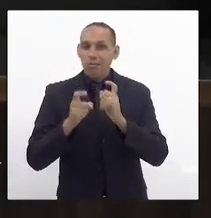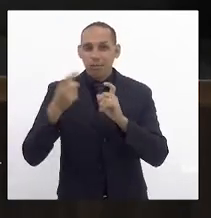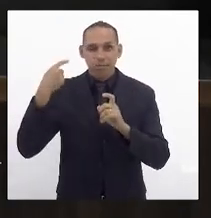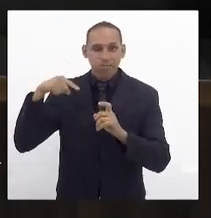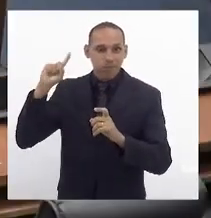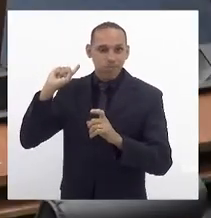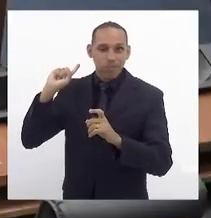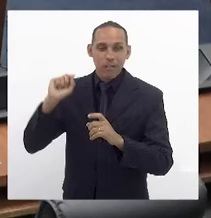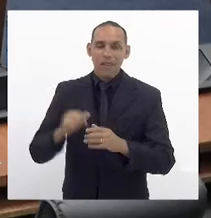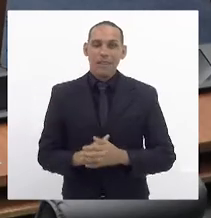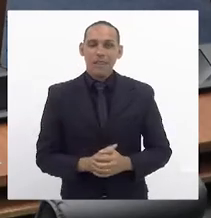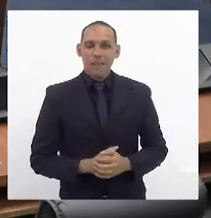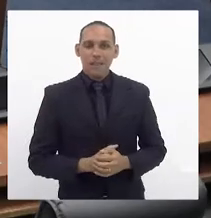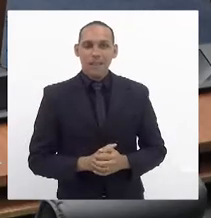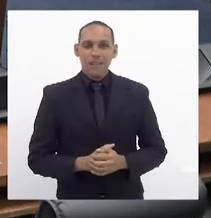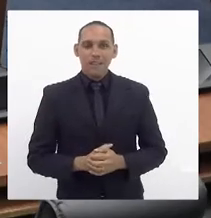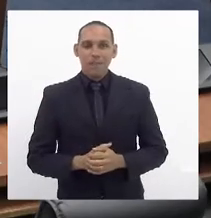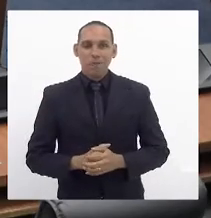anterior